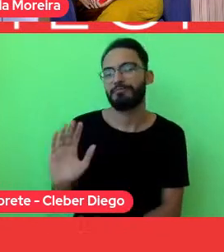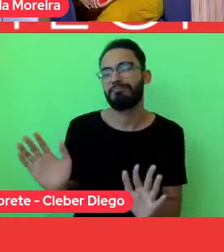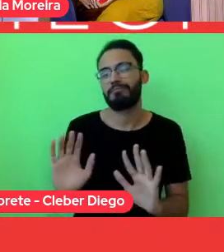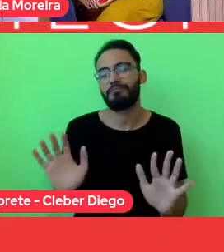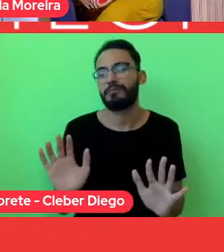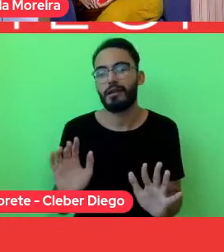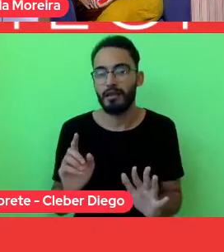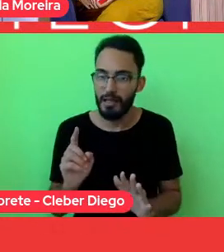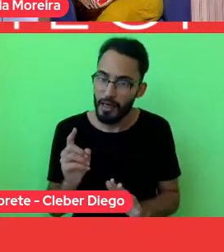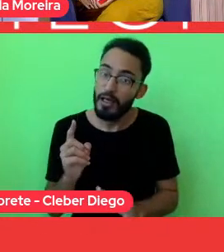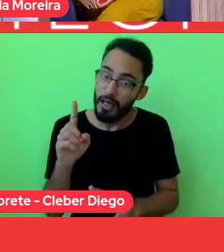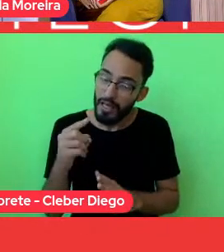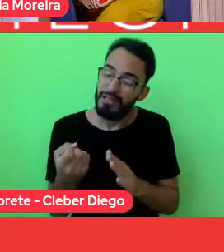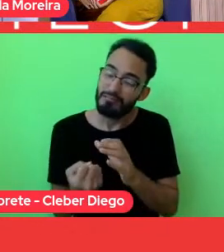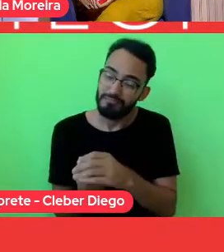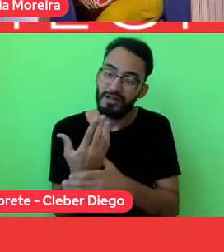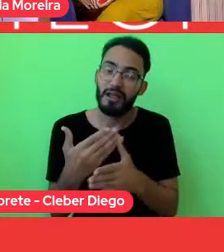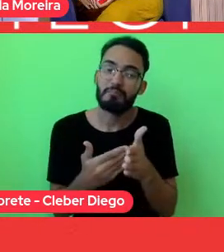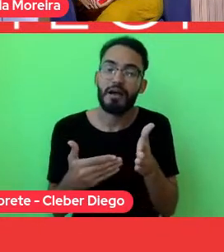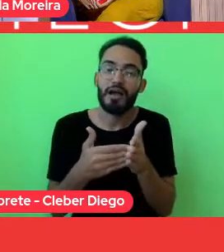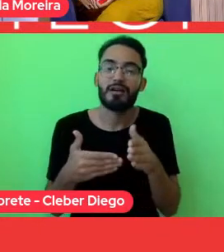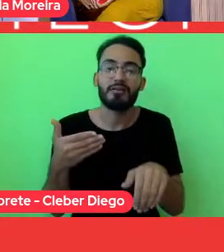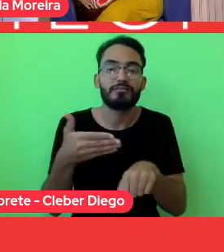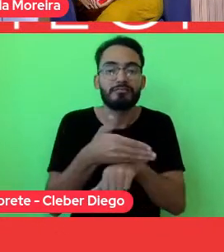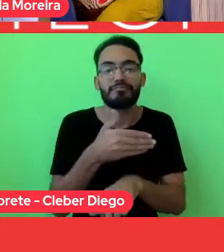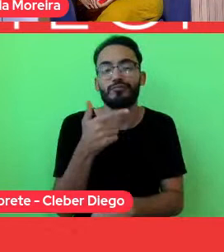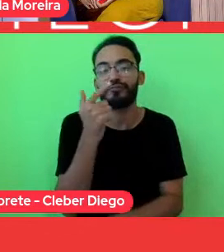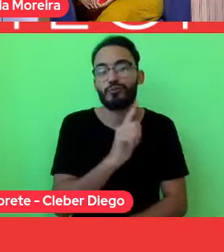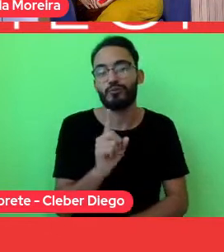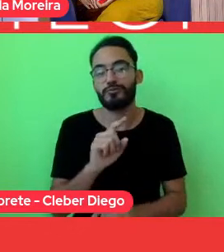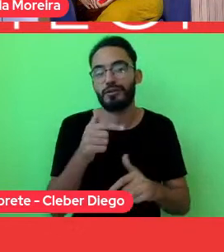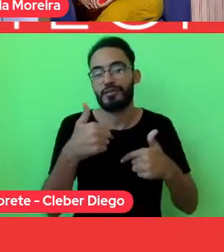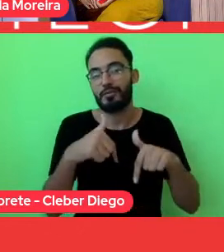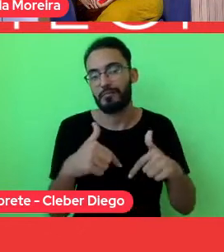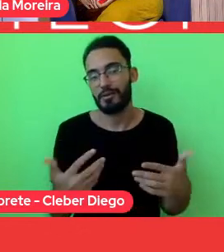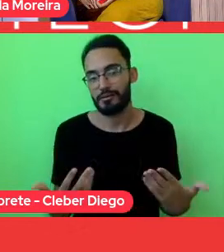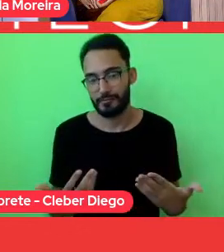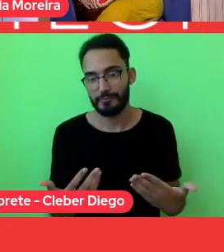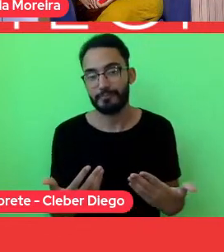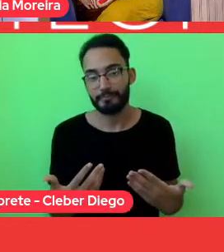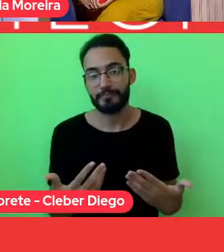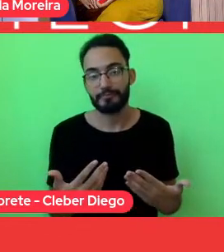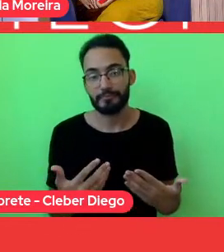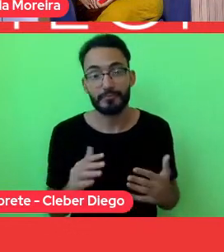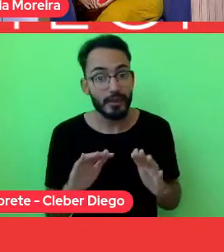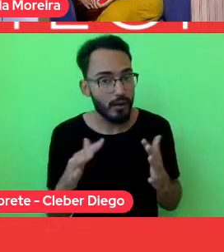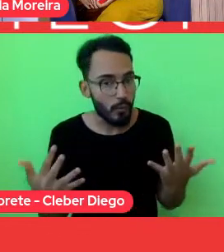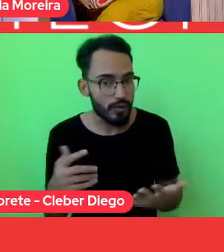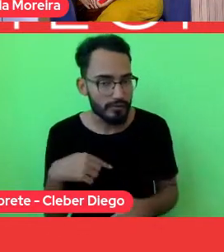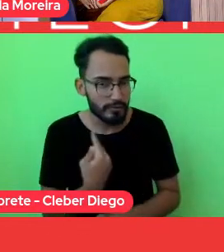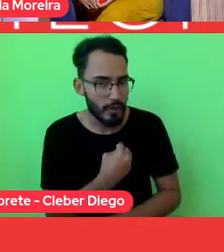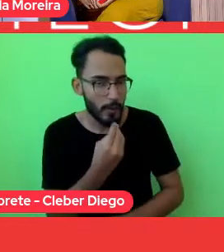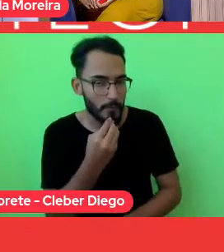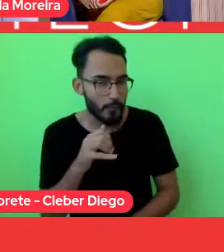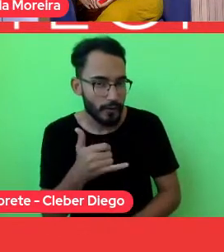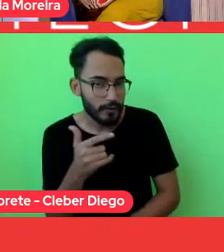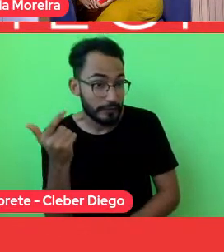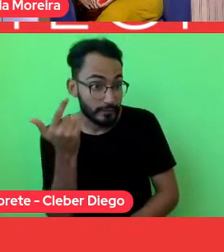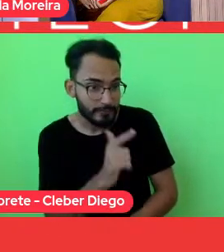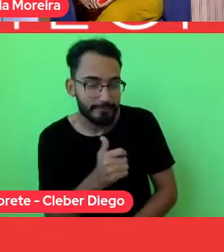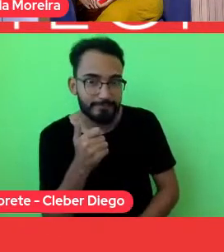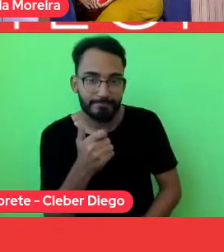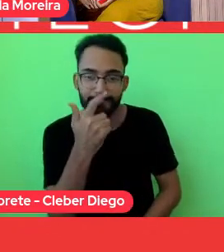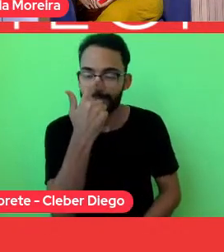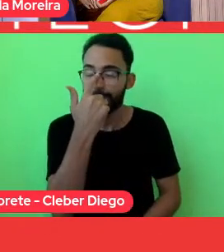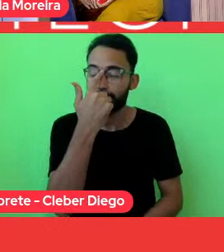uma forma de criar barreira de acesso ao mercado de trabalho, né? Então, e aí, quando a gente tem essa oportunidade, eu acho que outro ponto que é